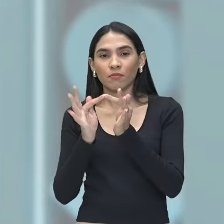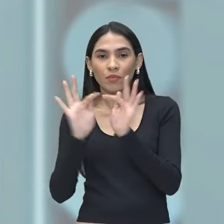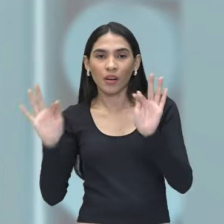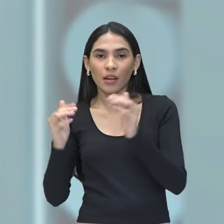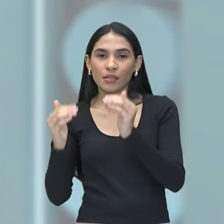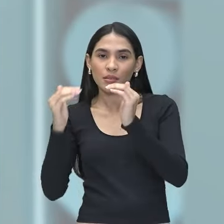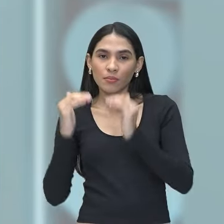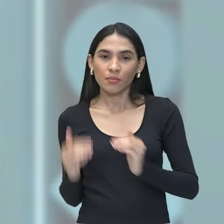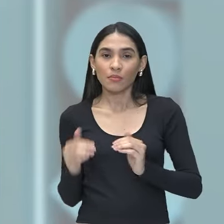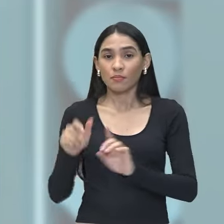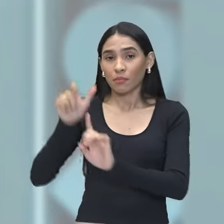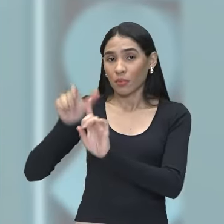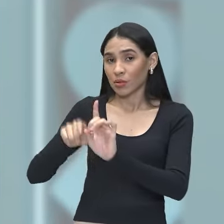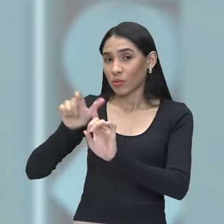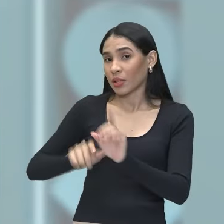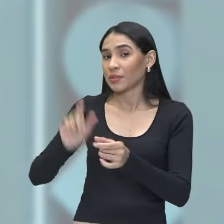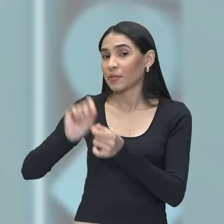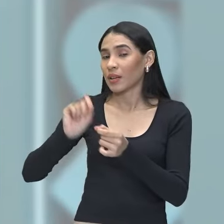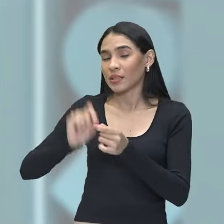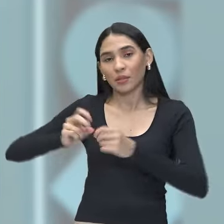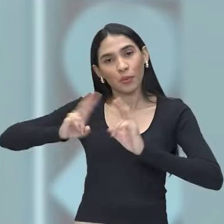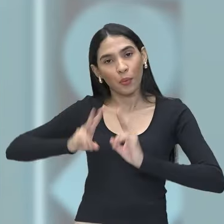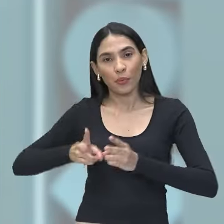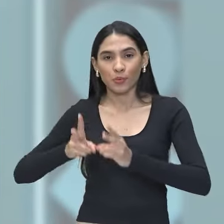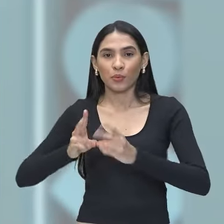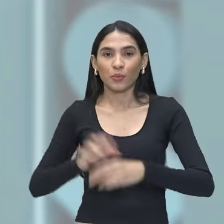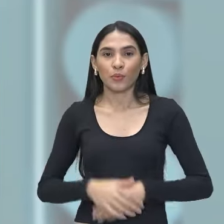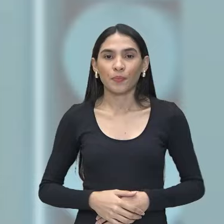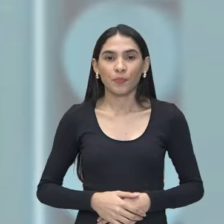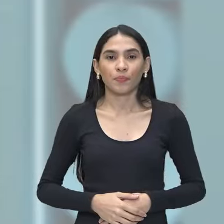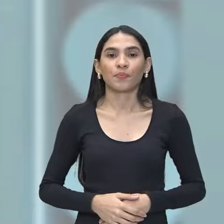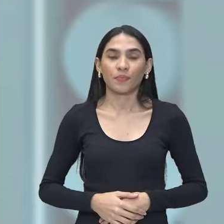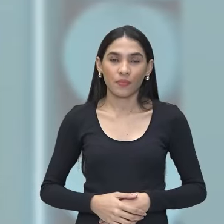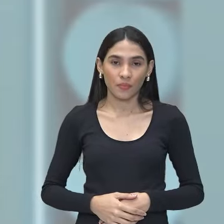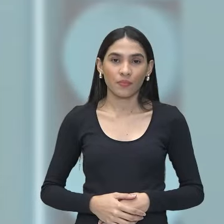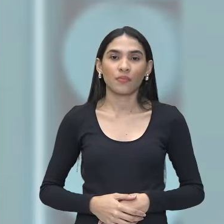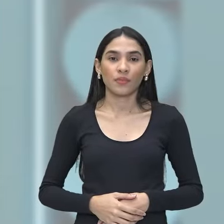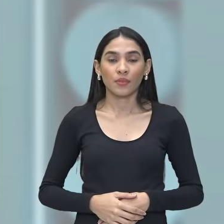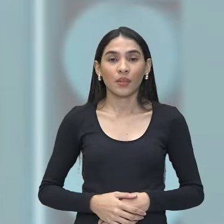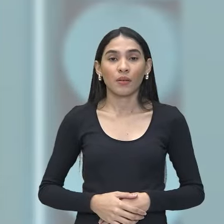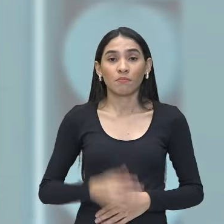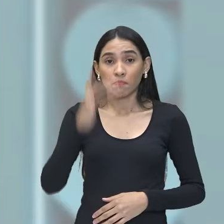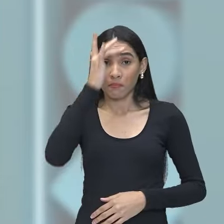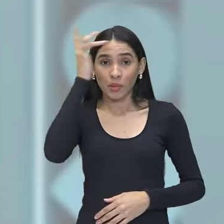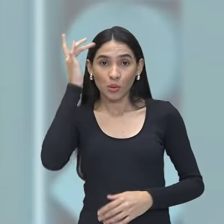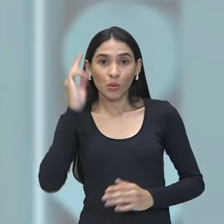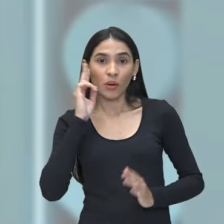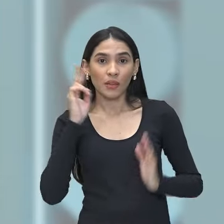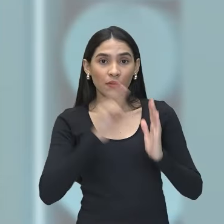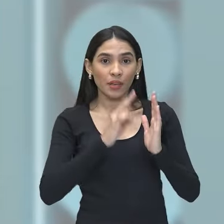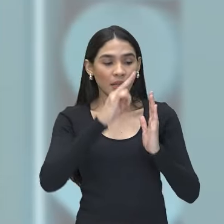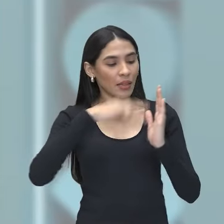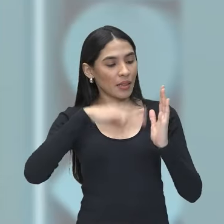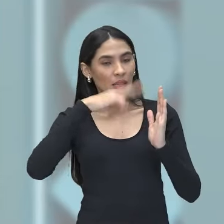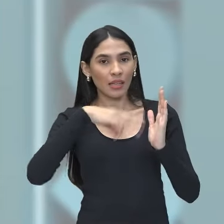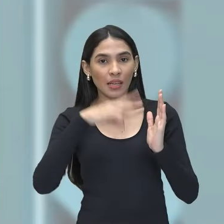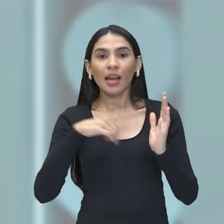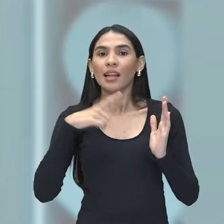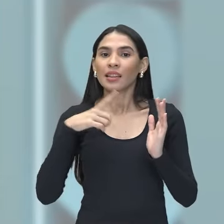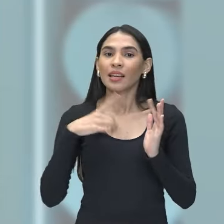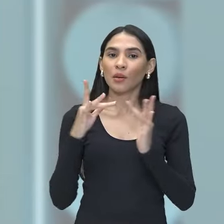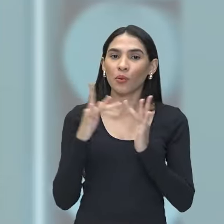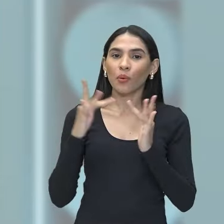o outro personagem foi fazendo e assim por diante. Justamente para que o leitor deste resumo tenha acesso